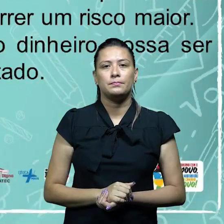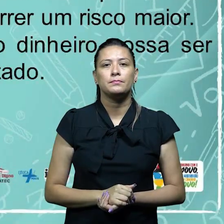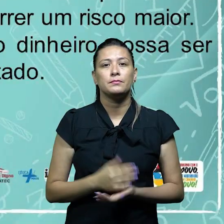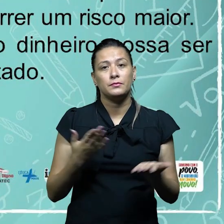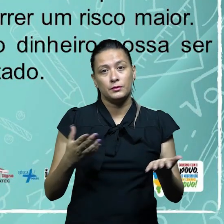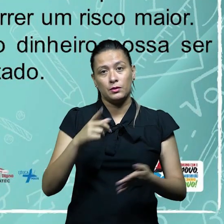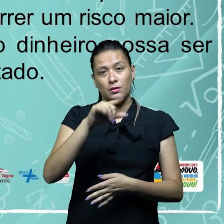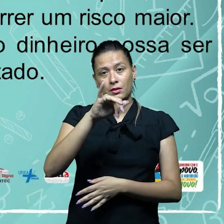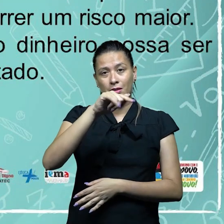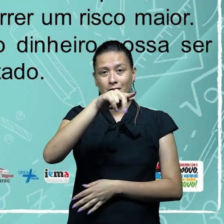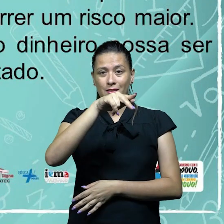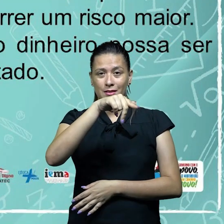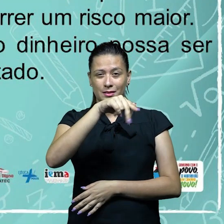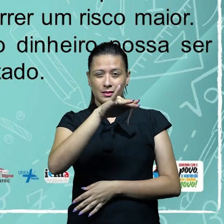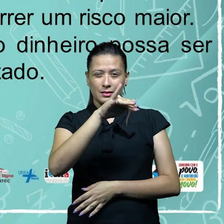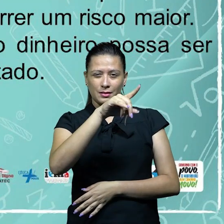Certinho?